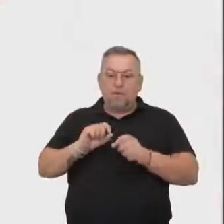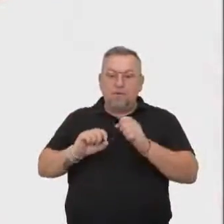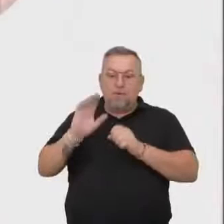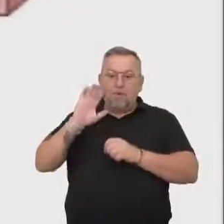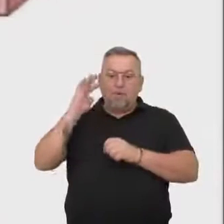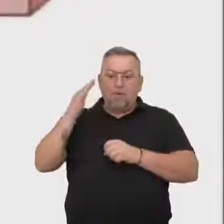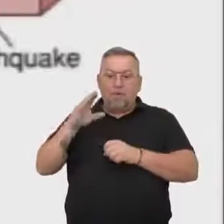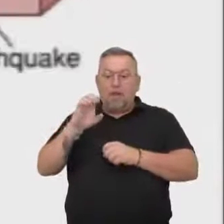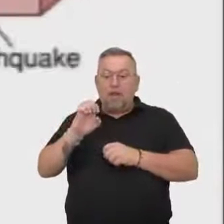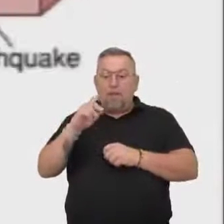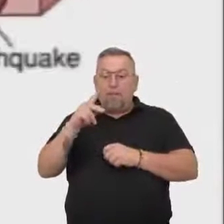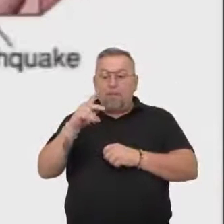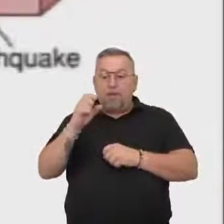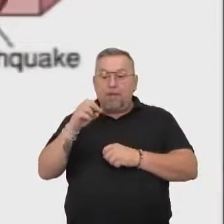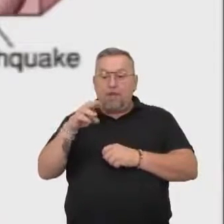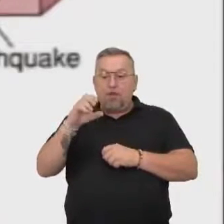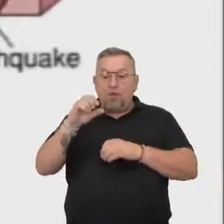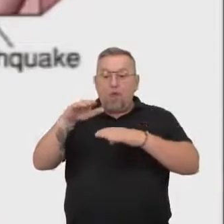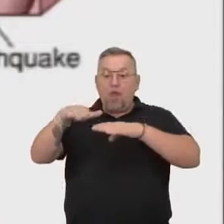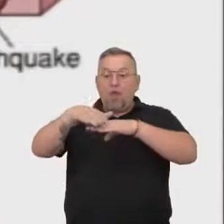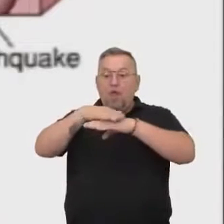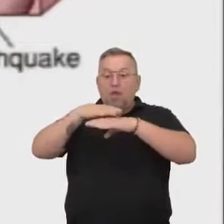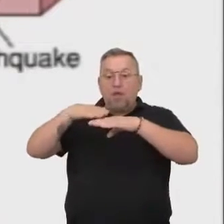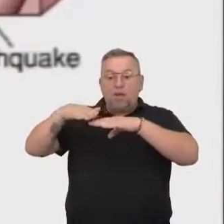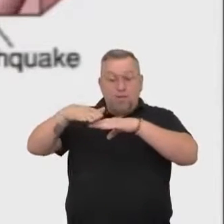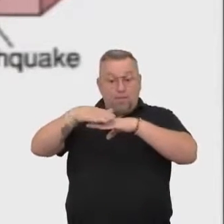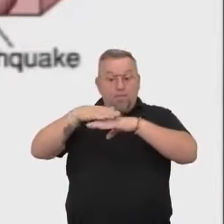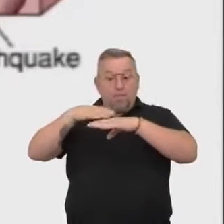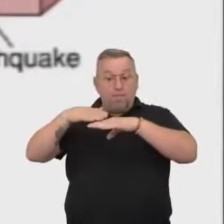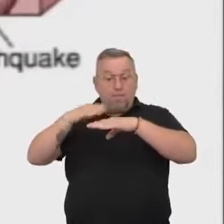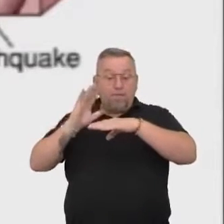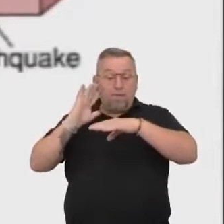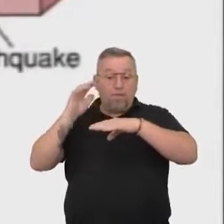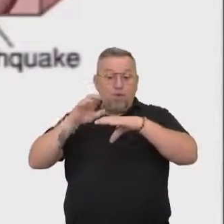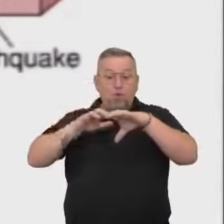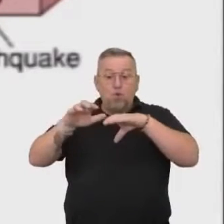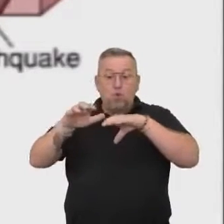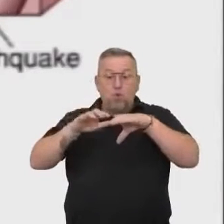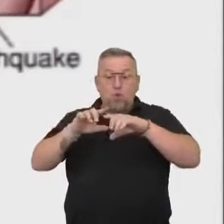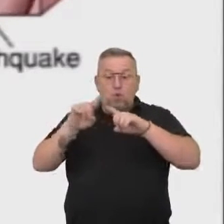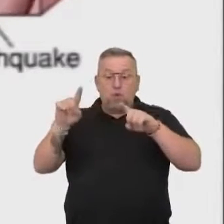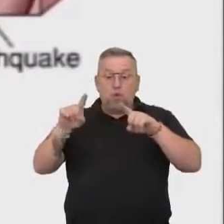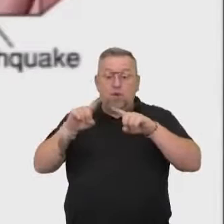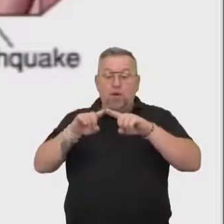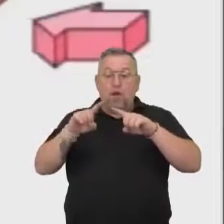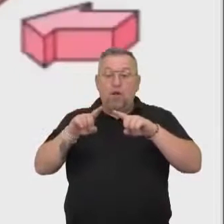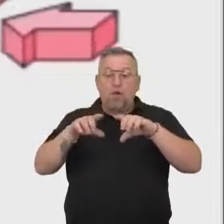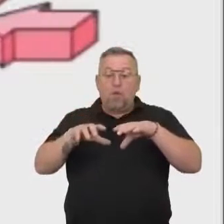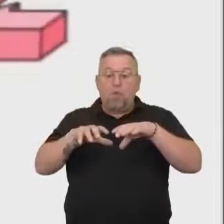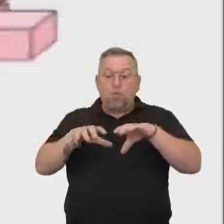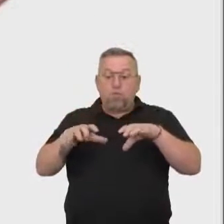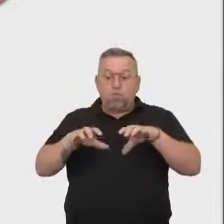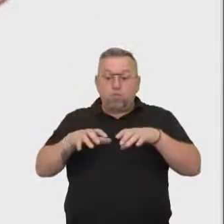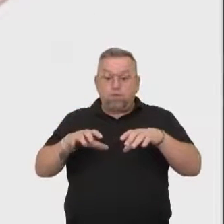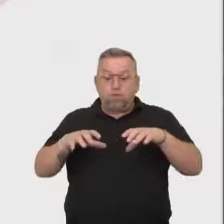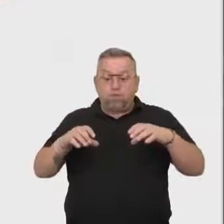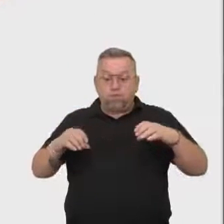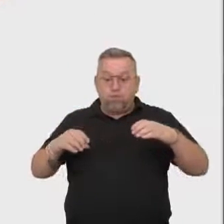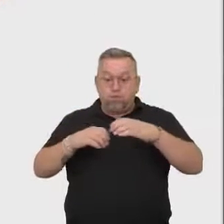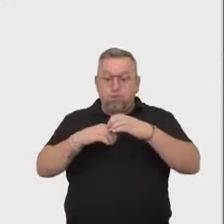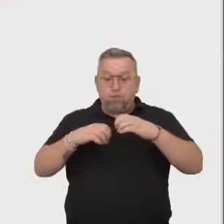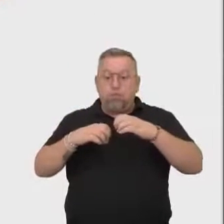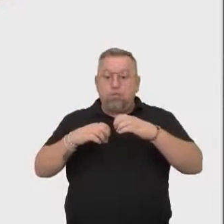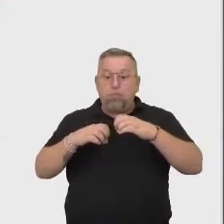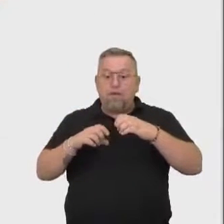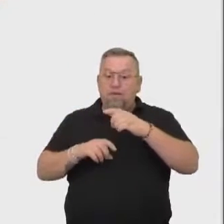na superfície, né, é onde acontece aí o terremoto. O hipocentro é o encontro, né, onde as ondas sísmicas se